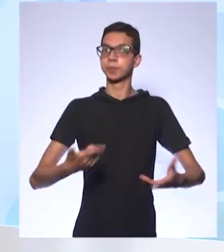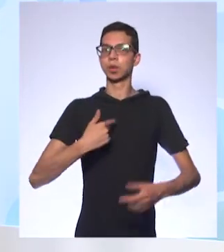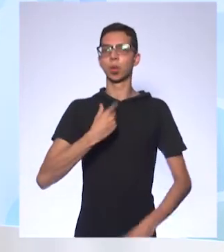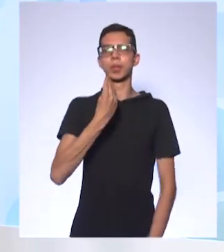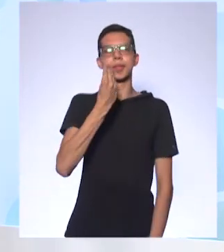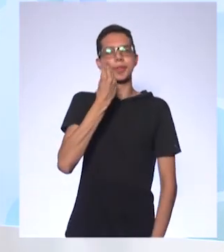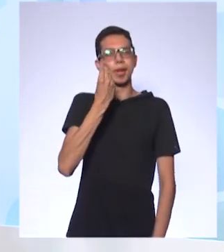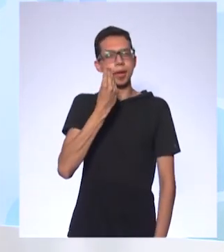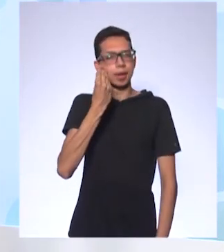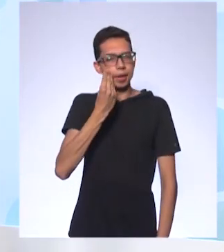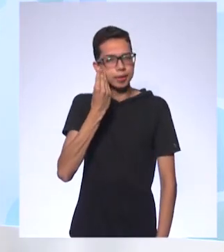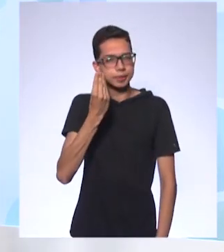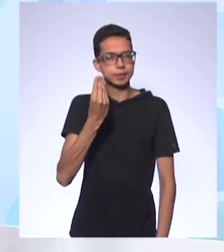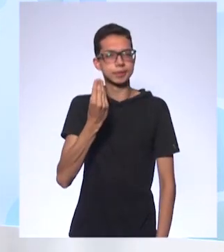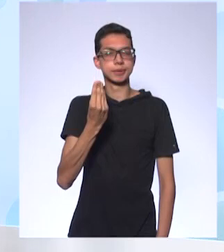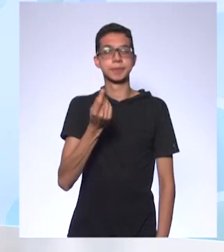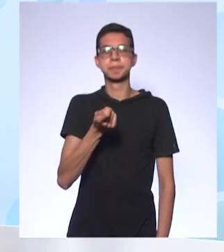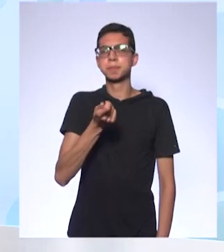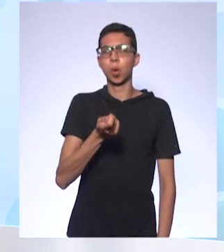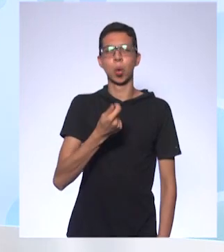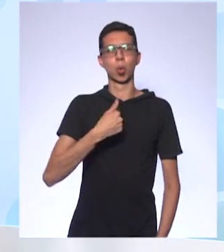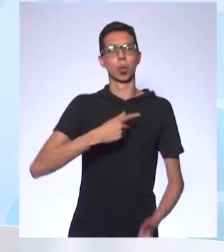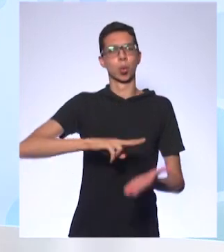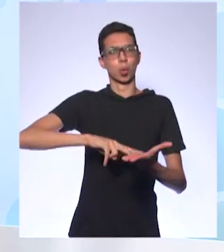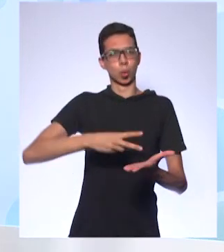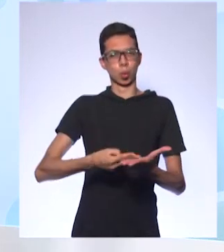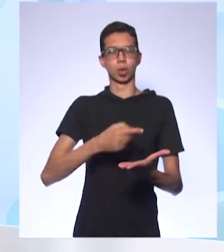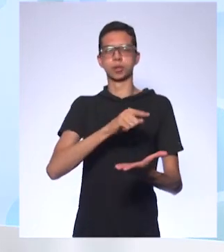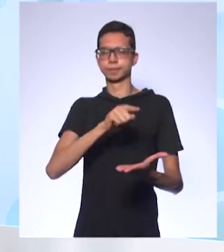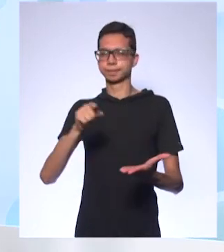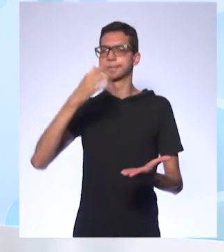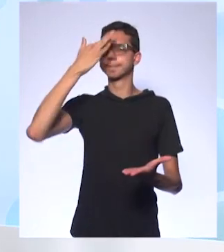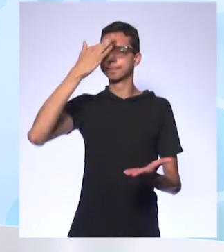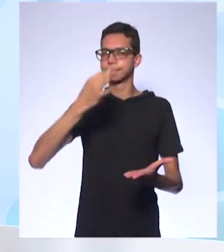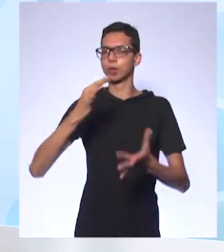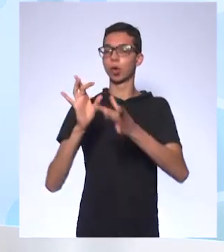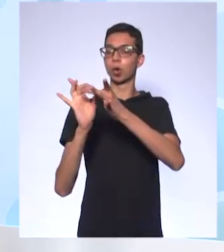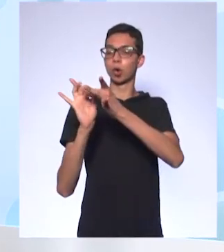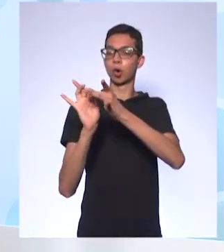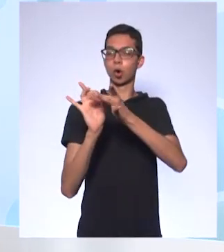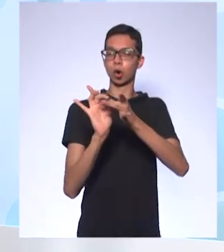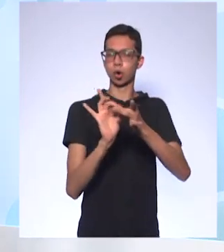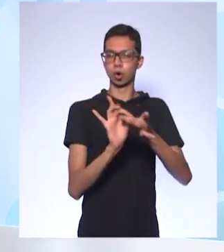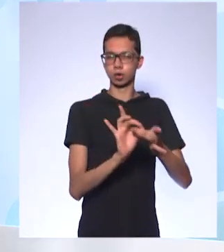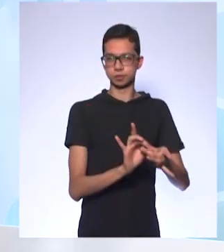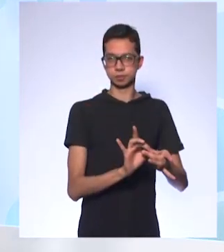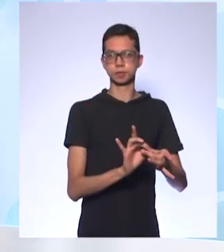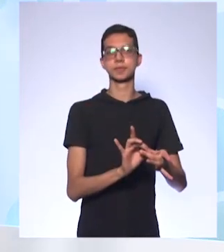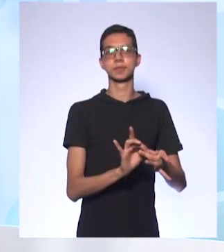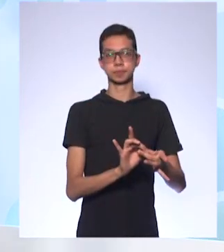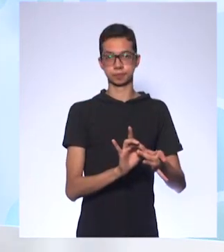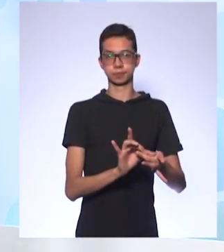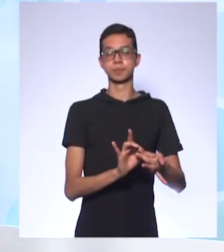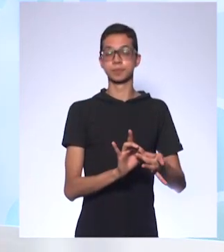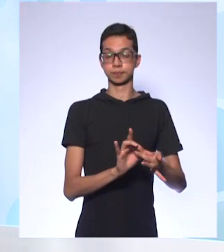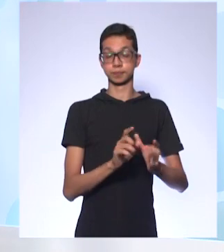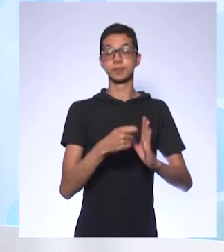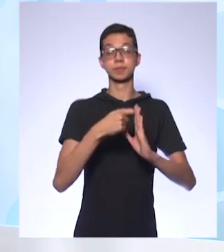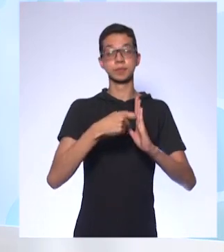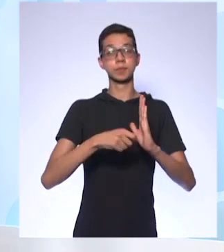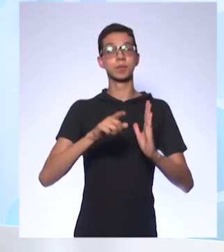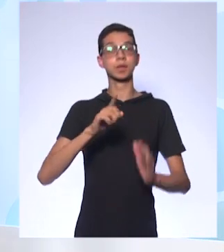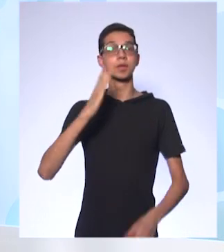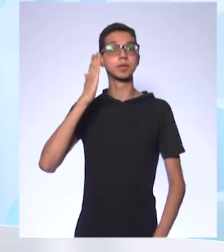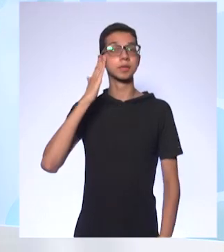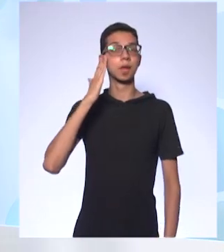o mínimo para vocês e vocês vão entender pelo contexto geral aí desse texto, vocês vão conseguir